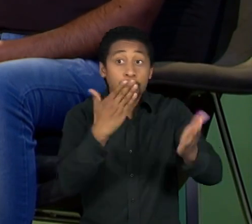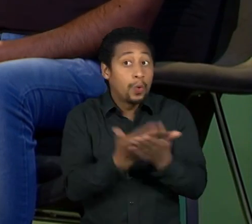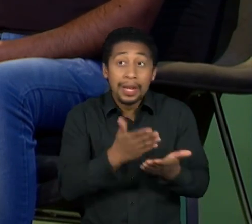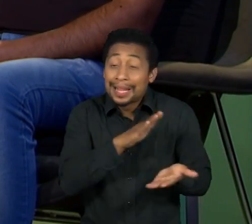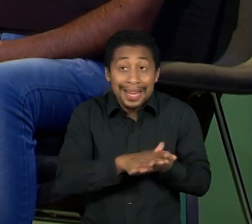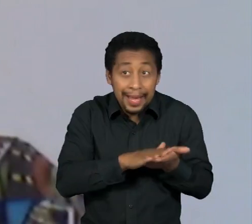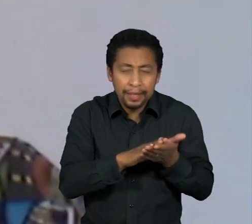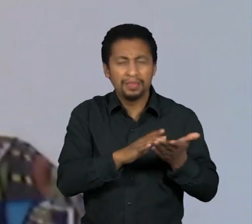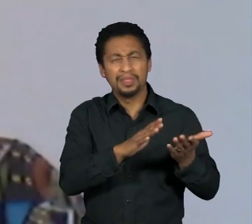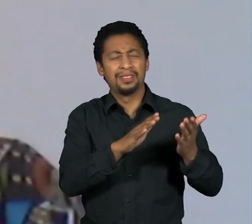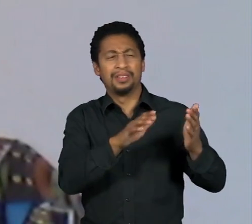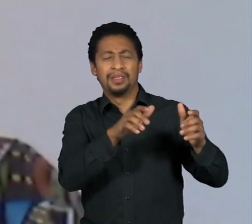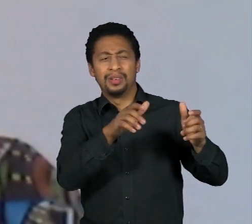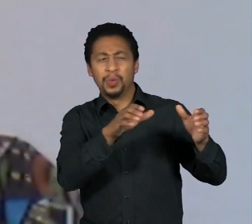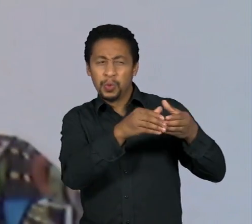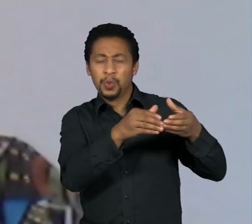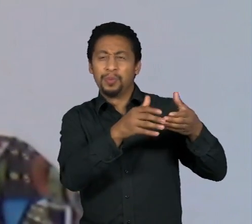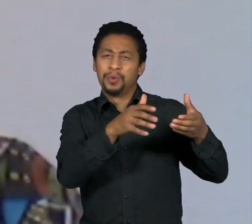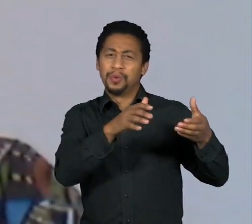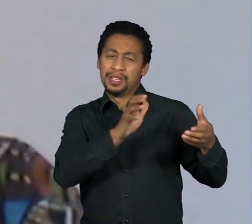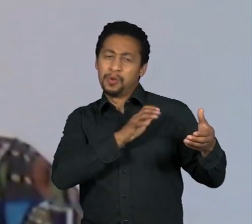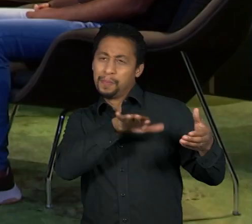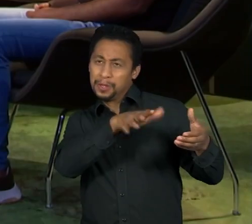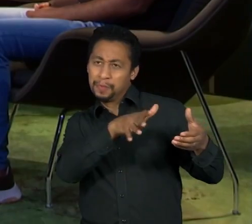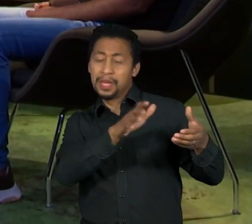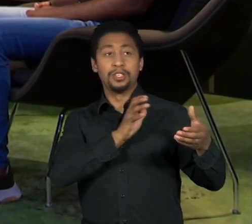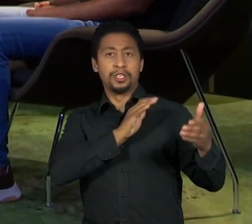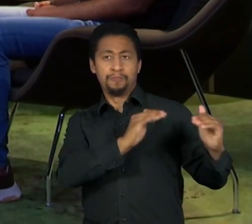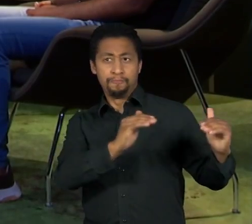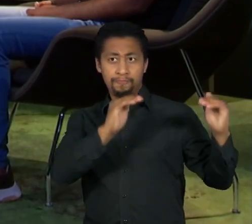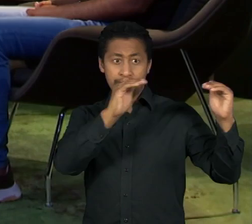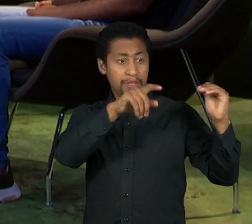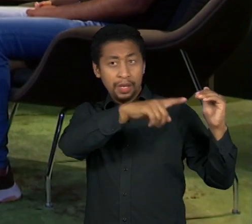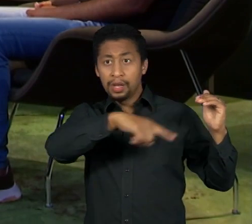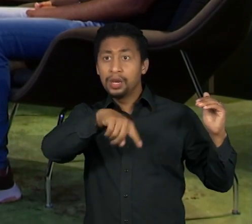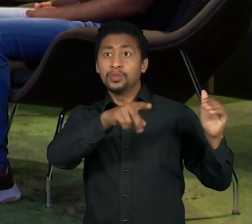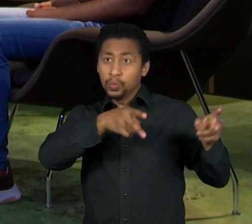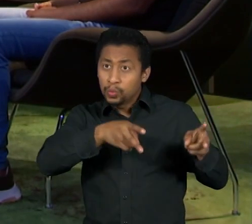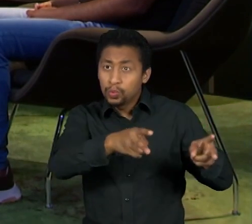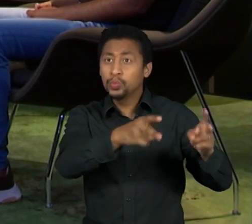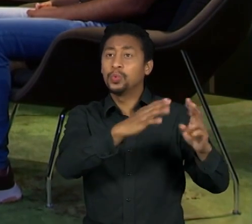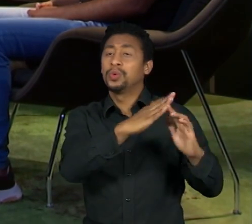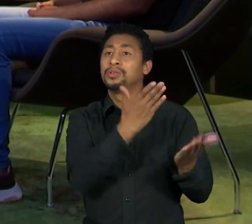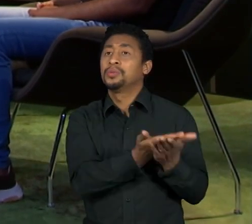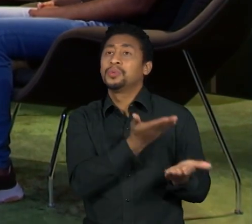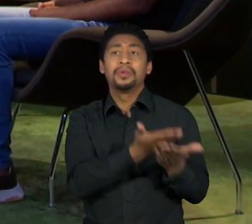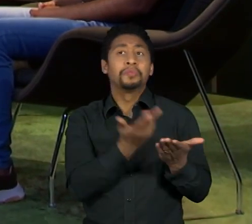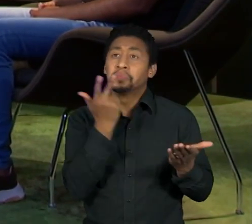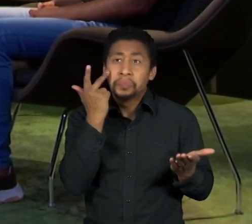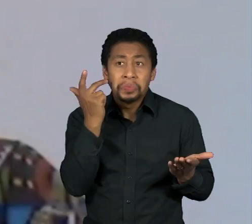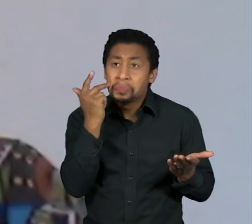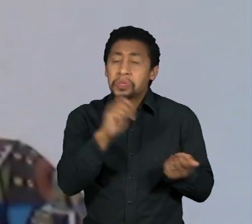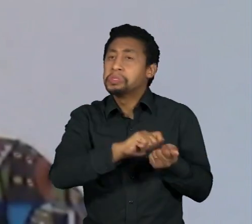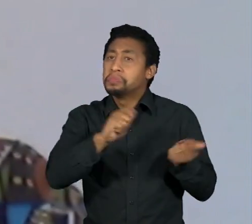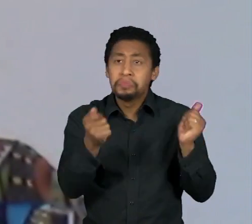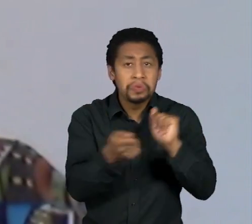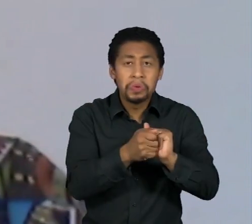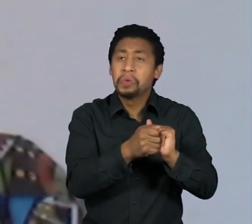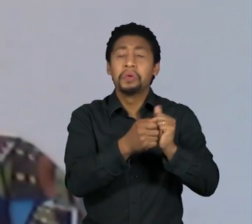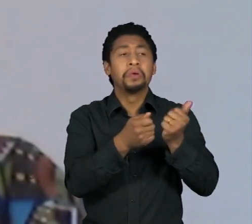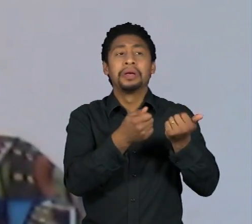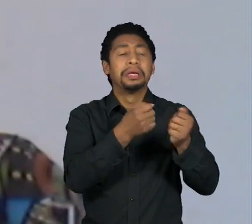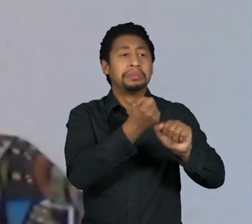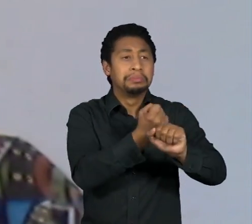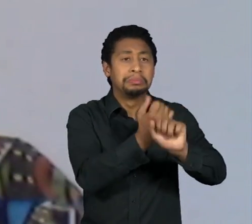média alta, classe alta, as escolas conseguiram se fazer presente através das tecnologias, famílias trabalhando em home